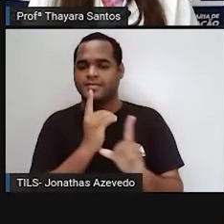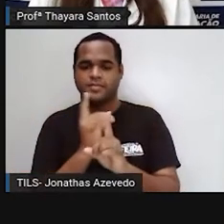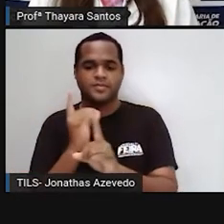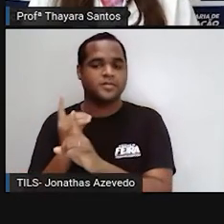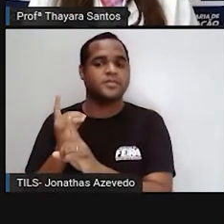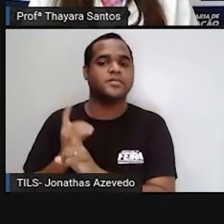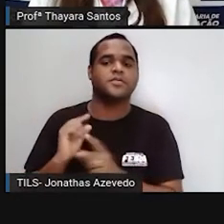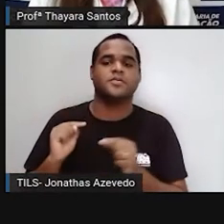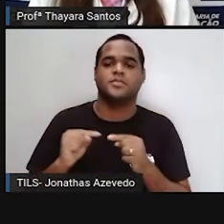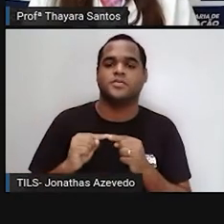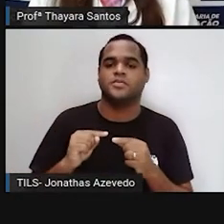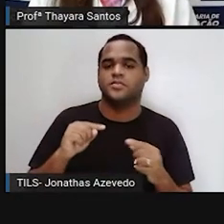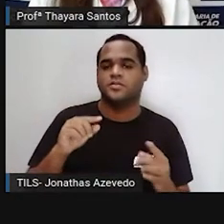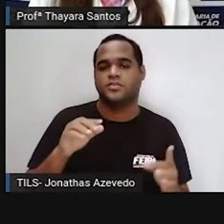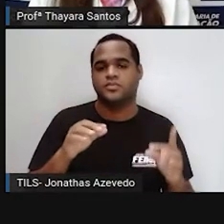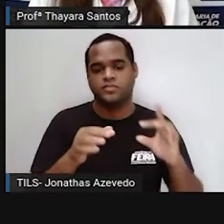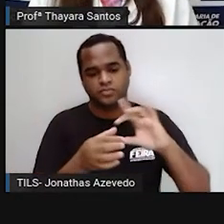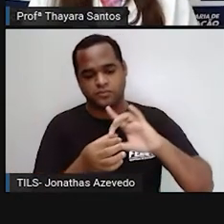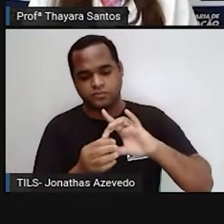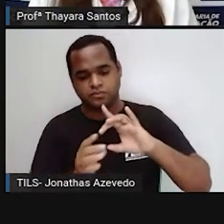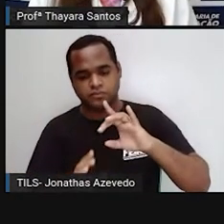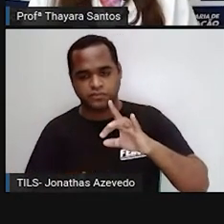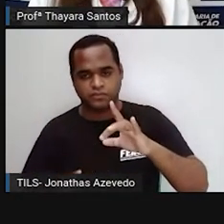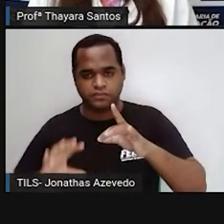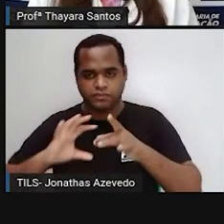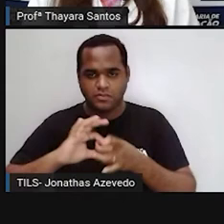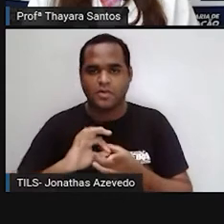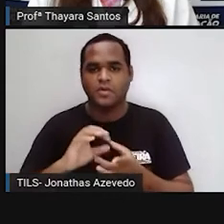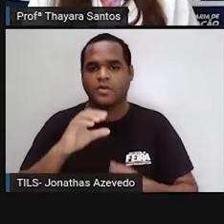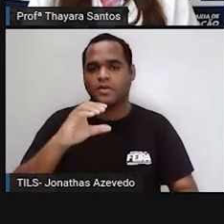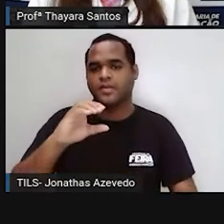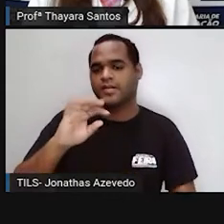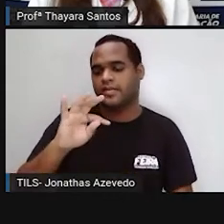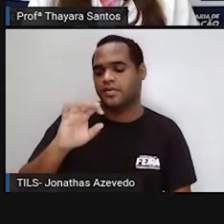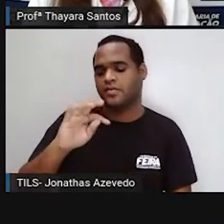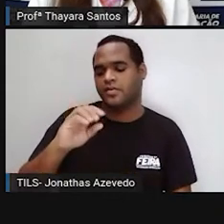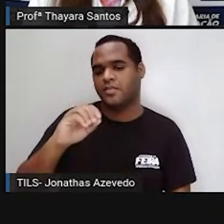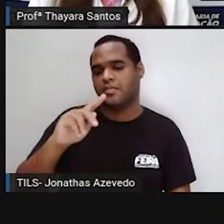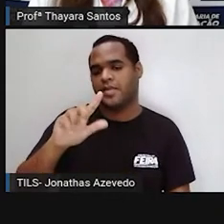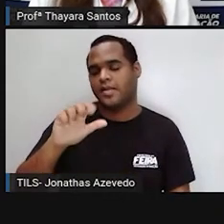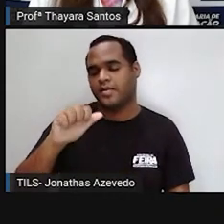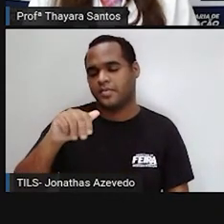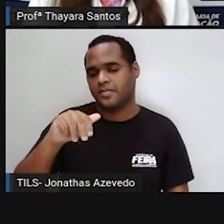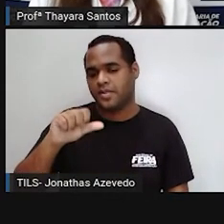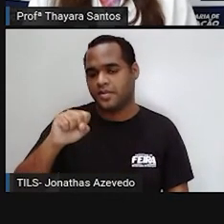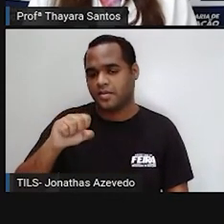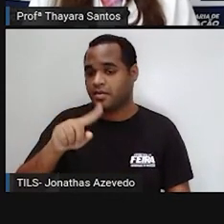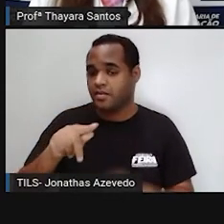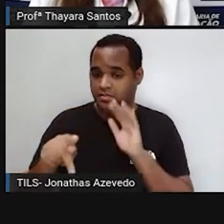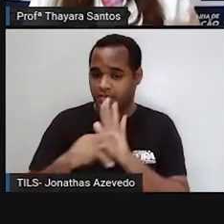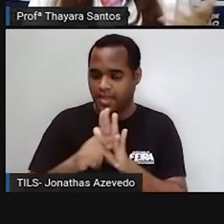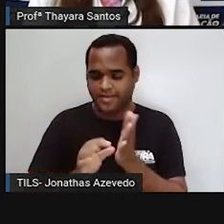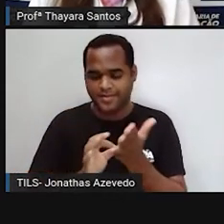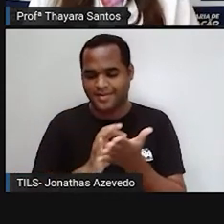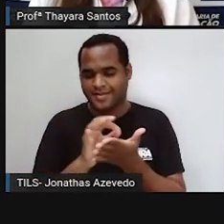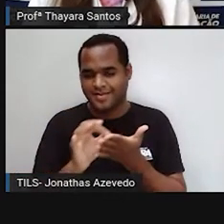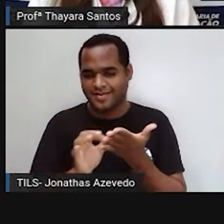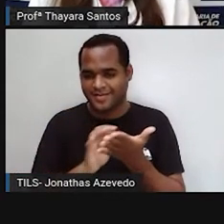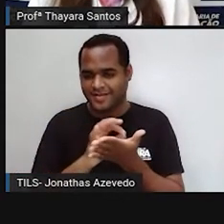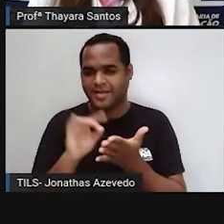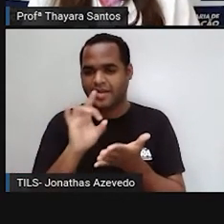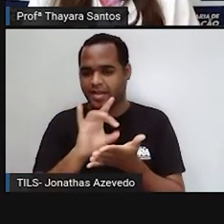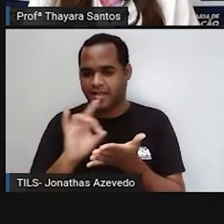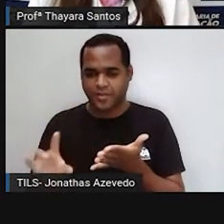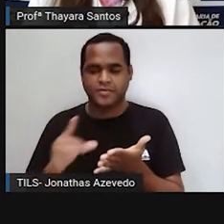elas formam uma ponte do citoplasma. Citoplasma é uma das partes da célula, né? Toda célula tem